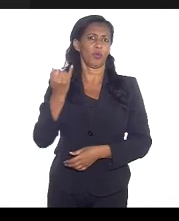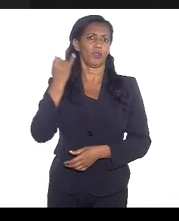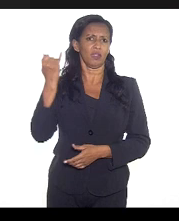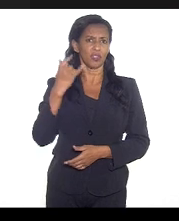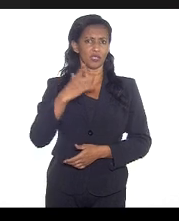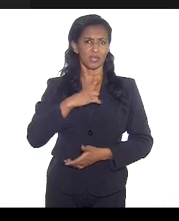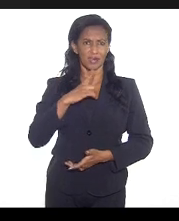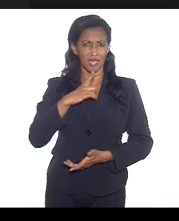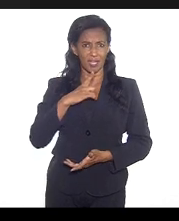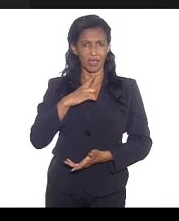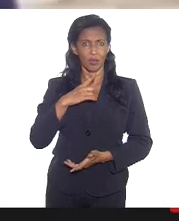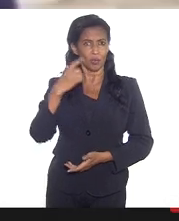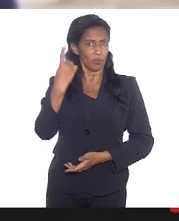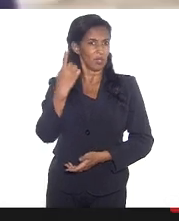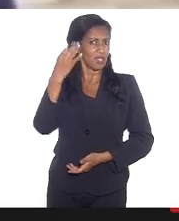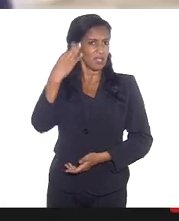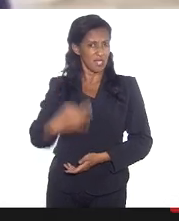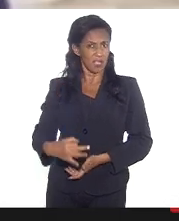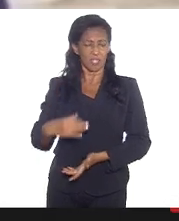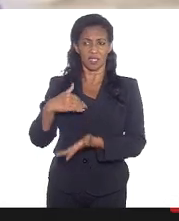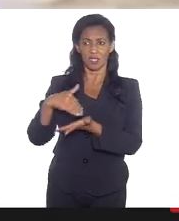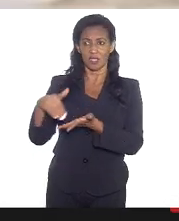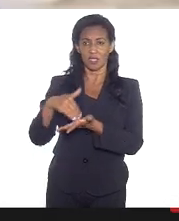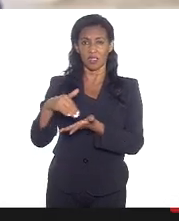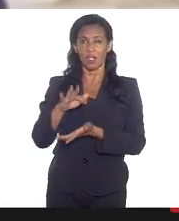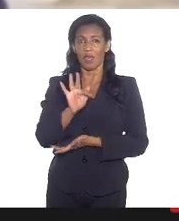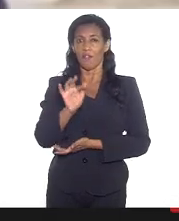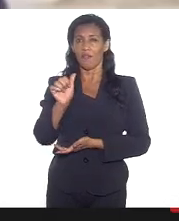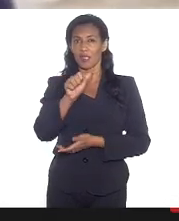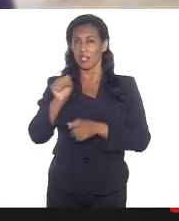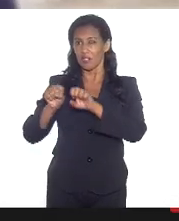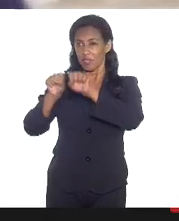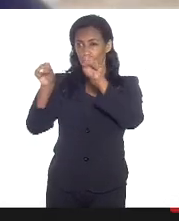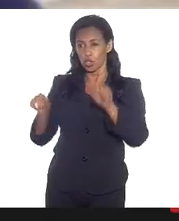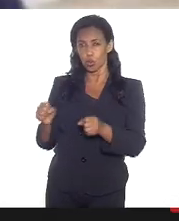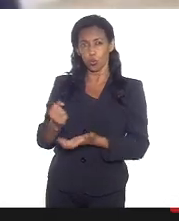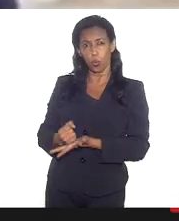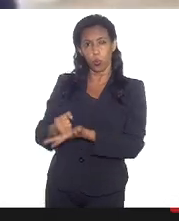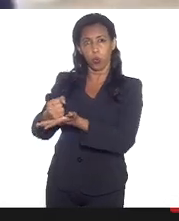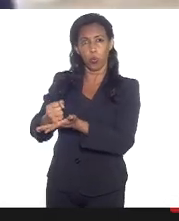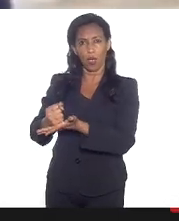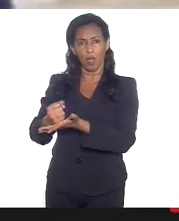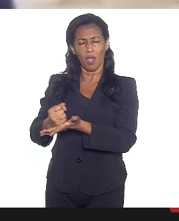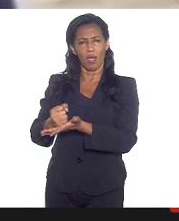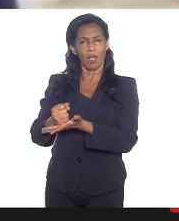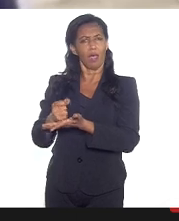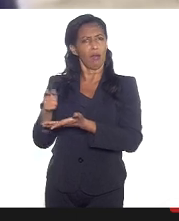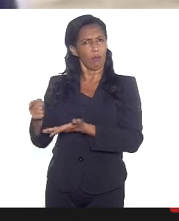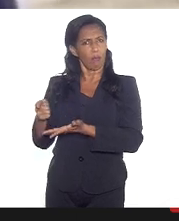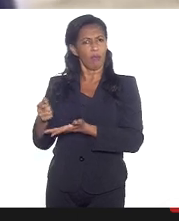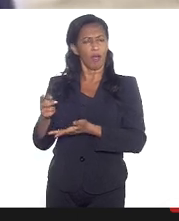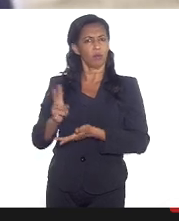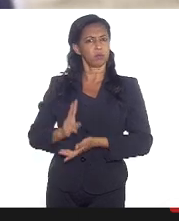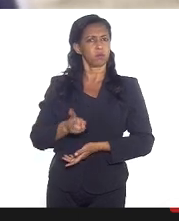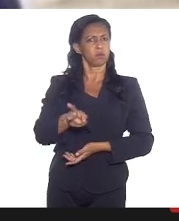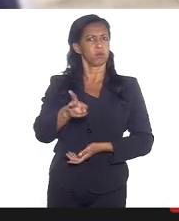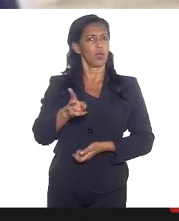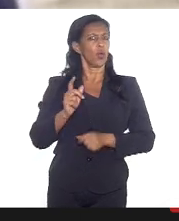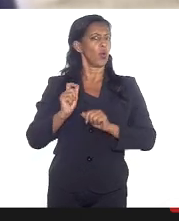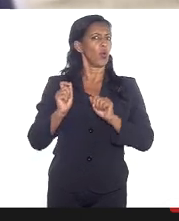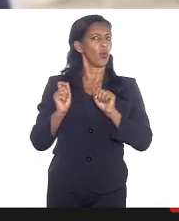certeza que a Secretaria de Fazenda vai se estruturar para proceder aquilo que